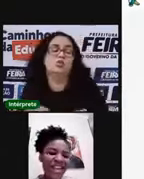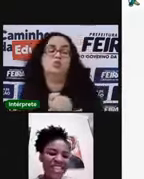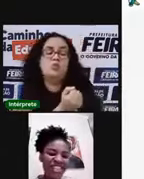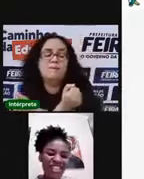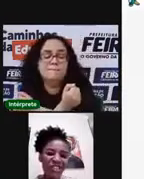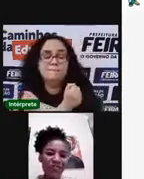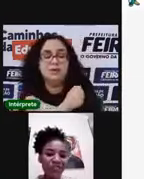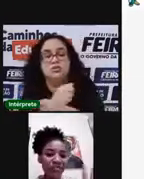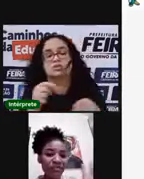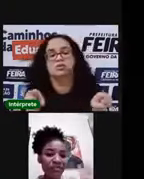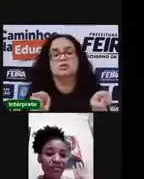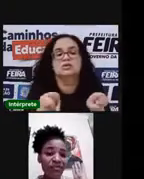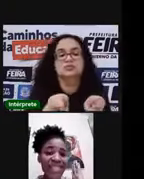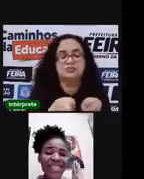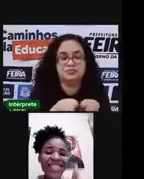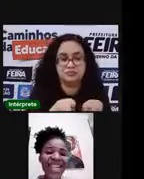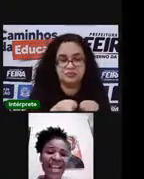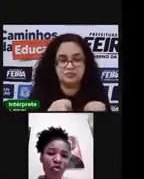também expressa, gente,